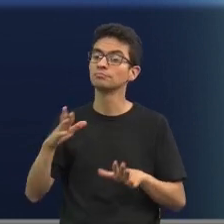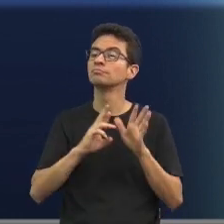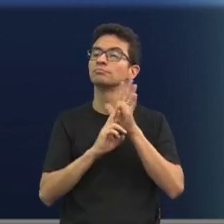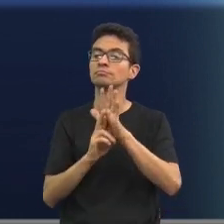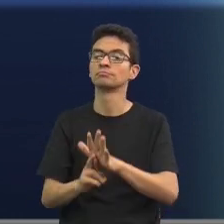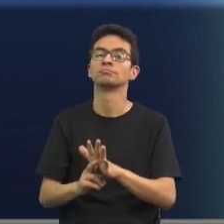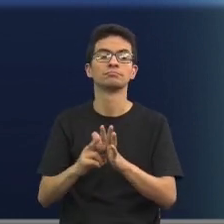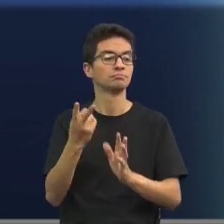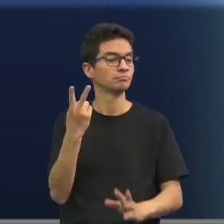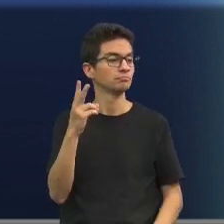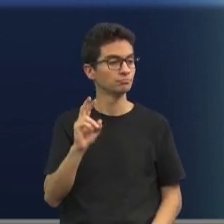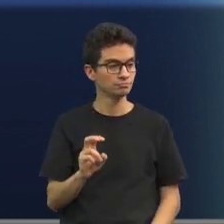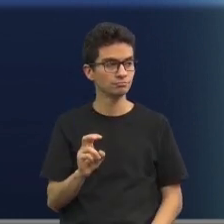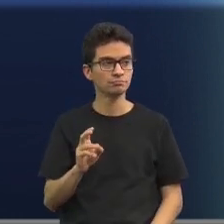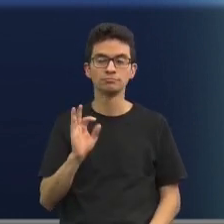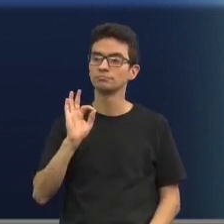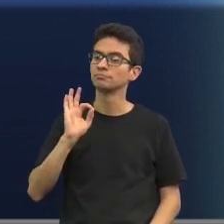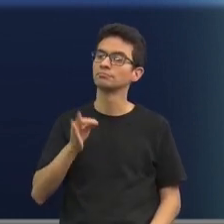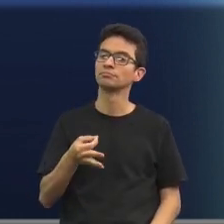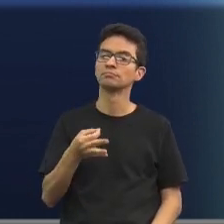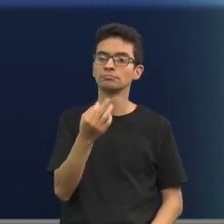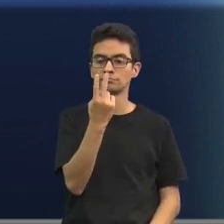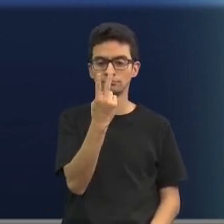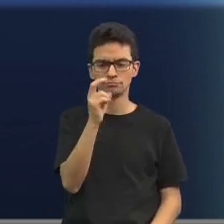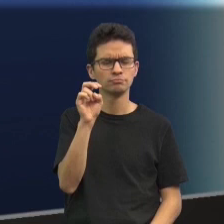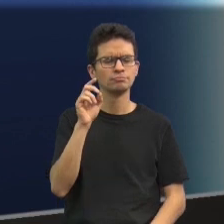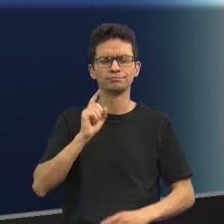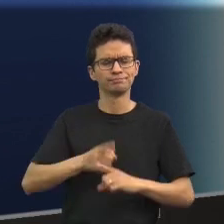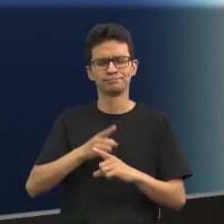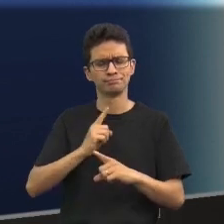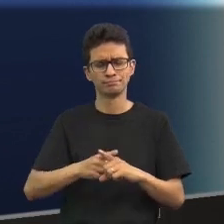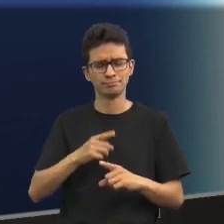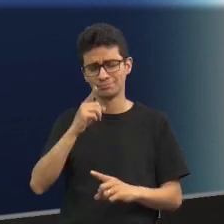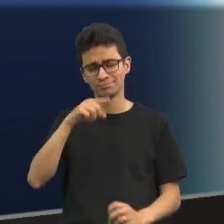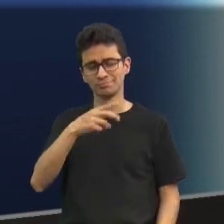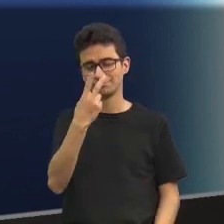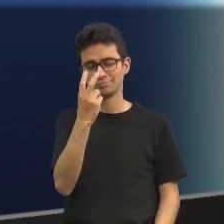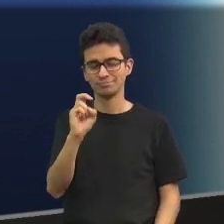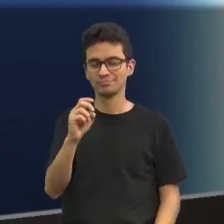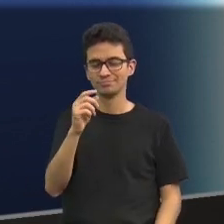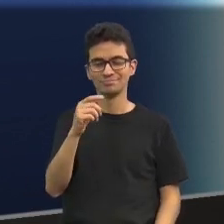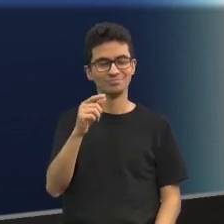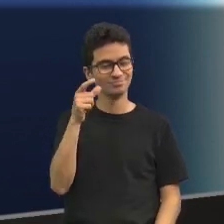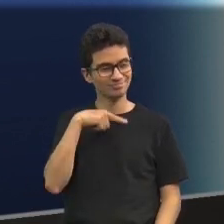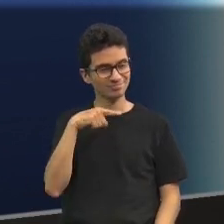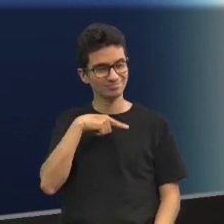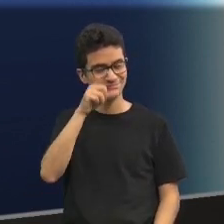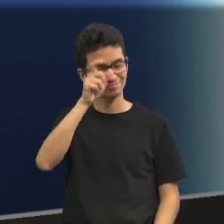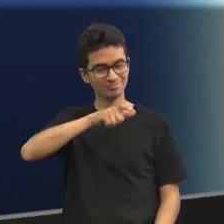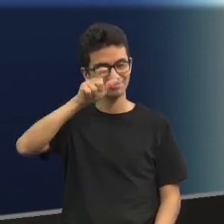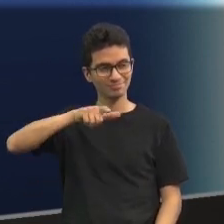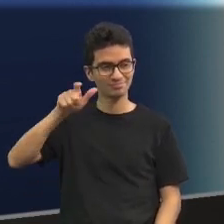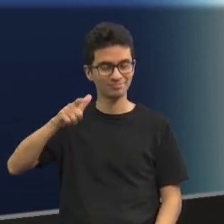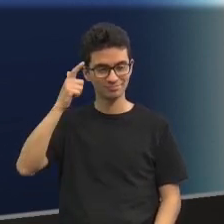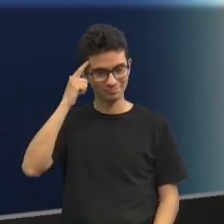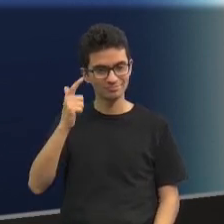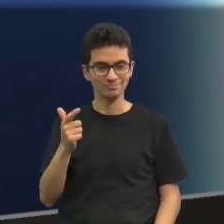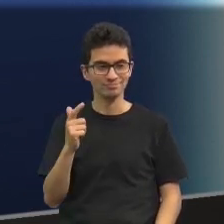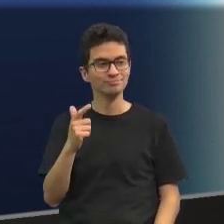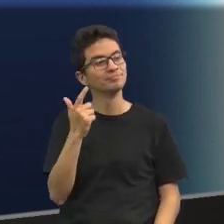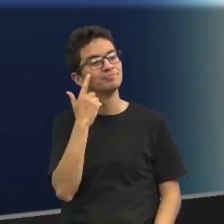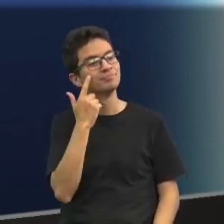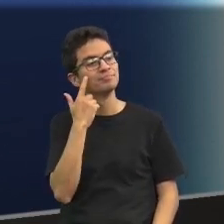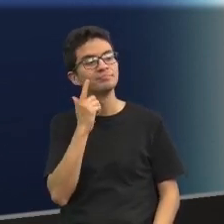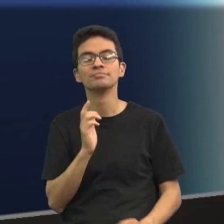25 temos 25 porque são os 25 bonequinhos fazemos uma proporção contando aqui